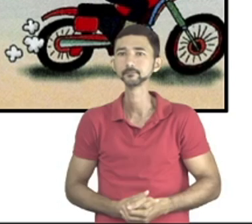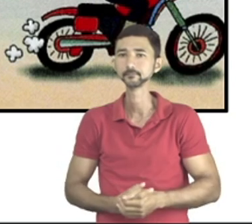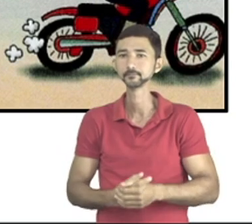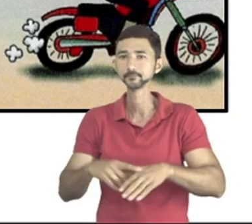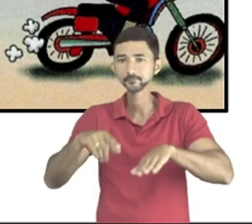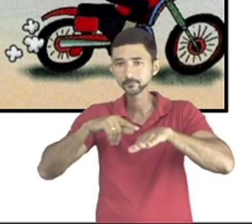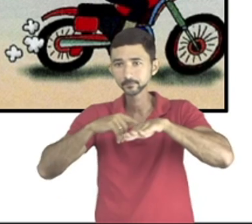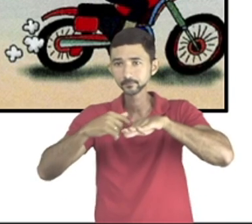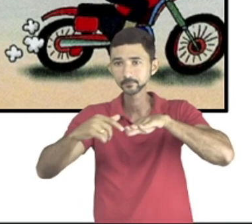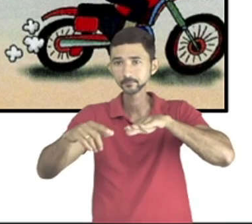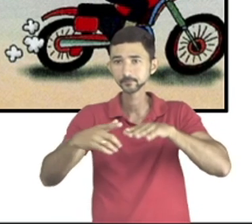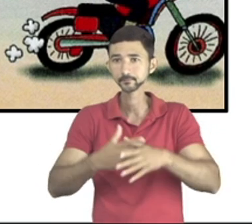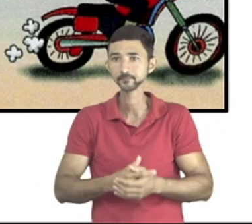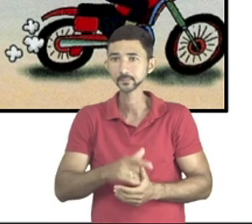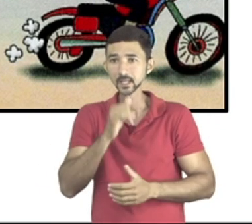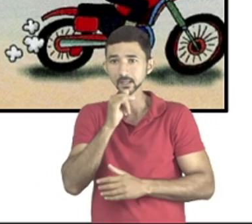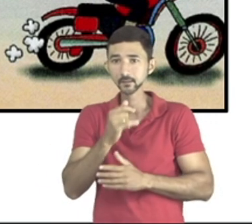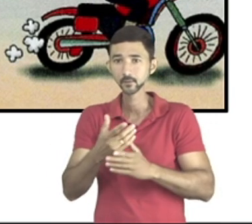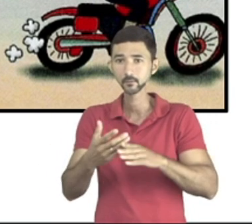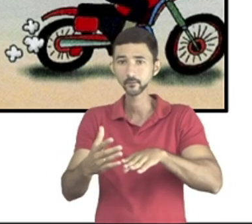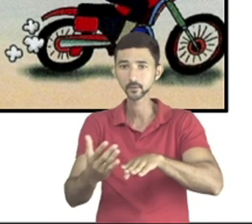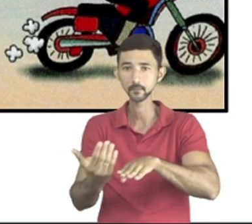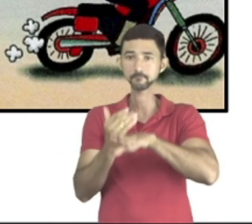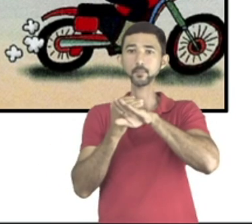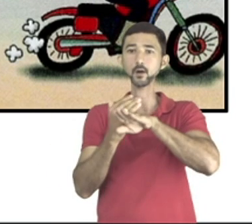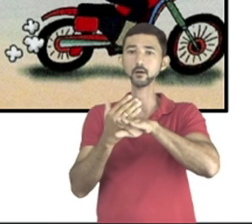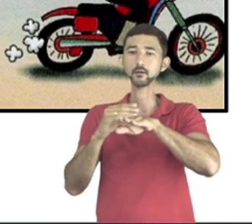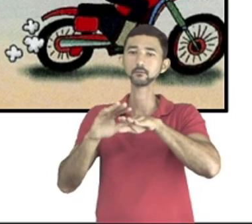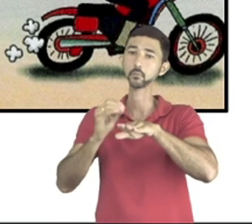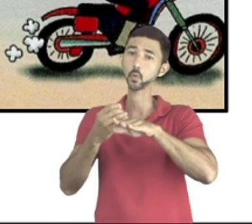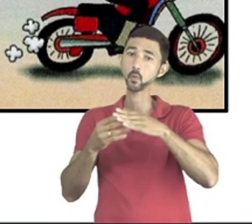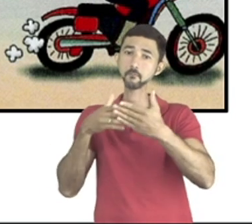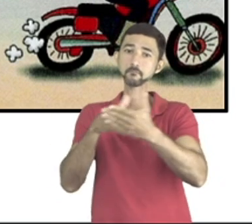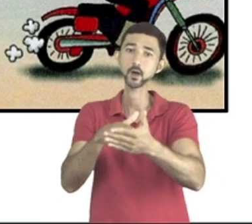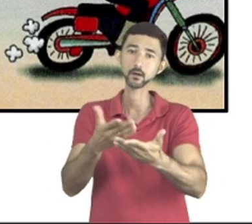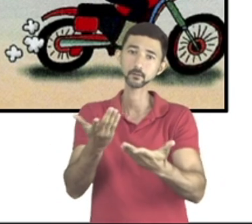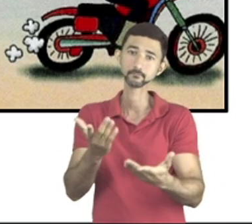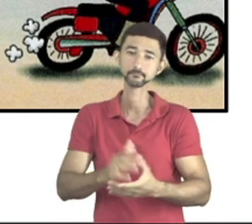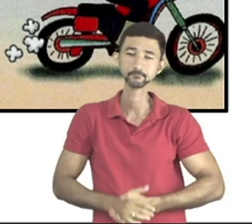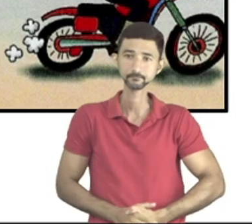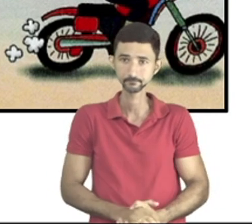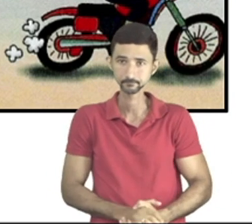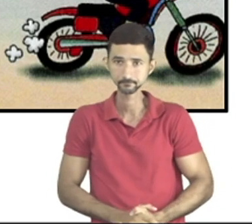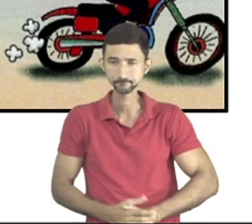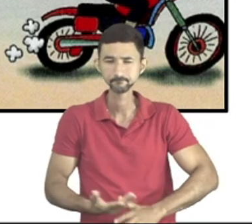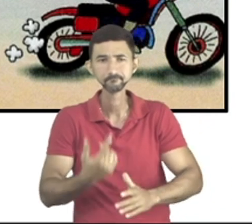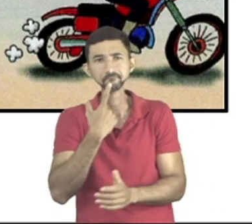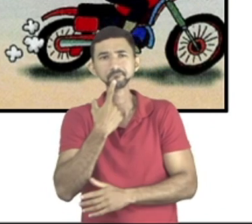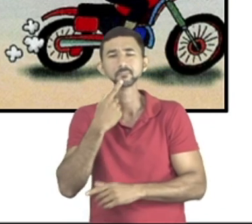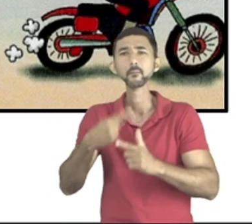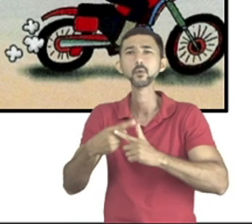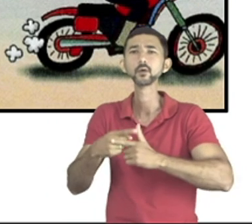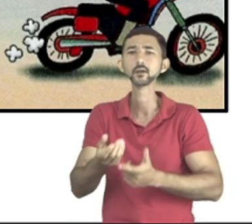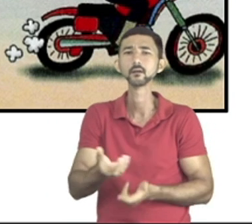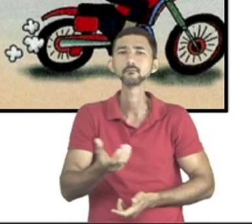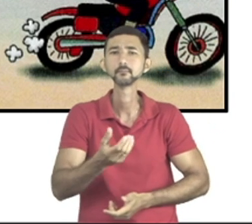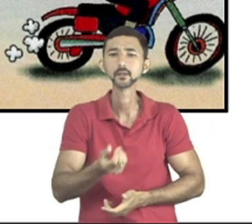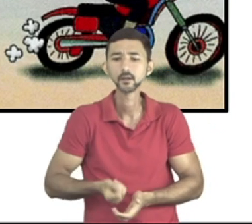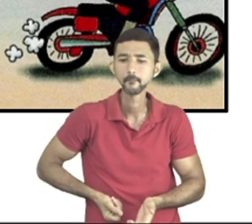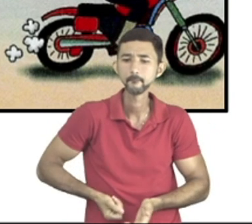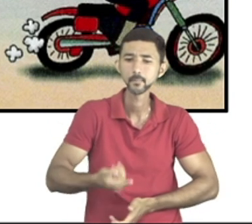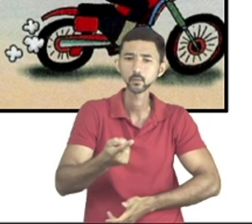seu caminho, a não ser que uma força impeça dele prosseguir, tá? E aí, Lindice, porque quando eu jogo uma